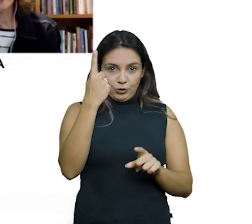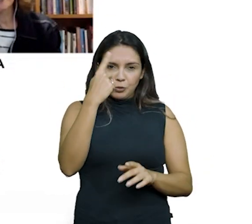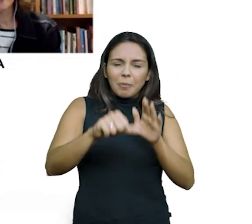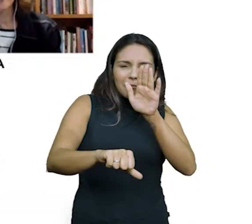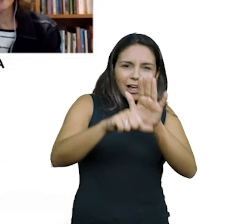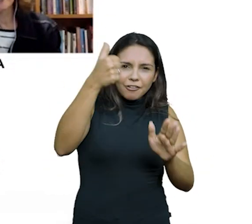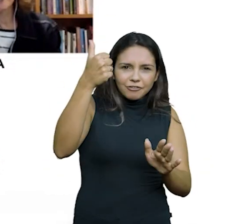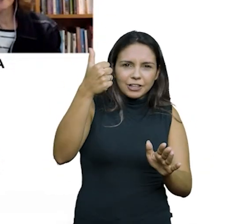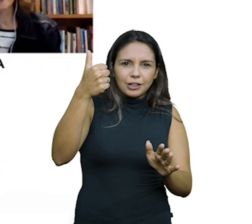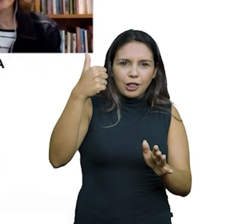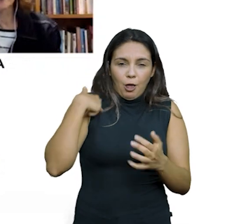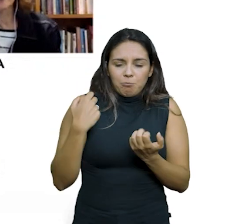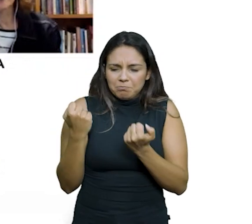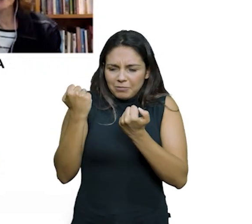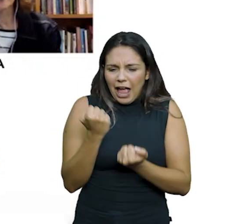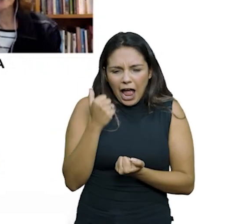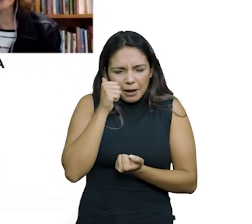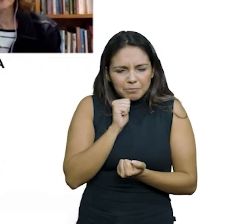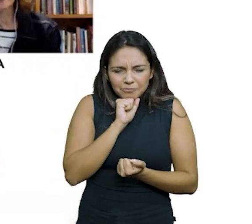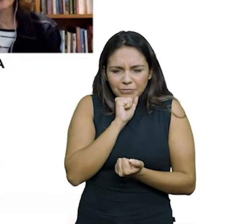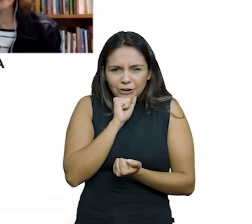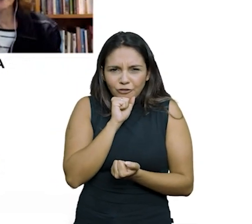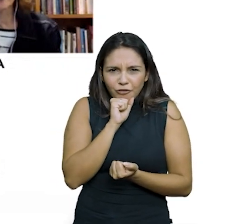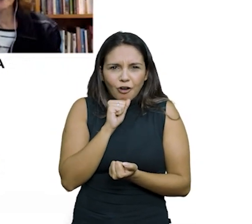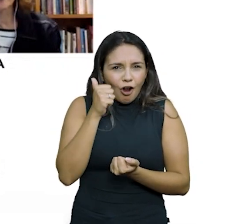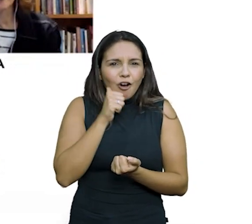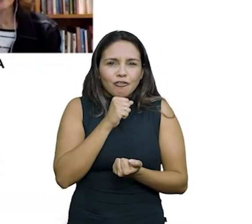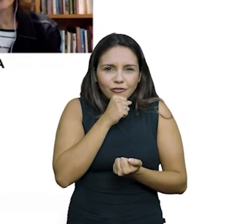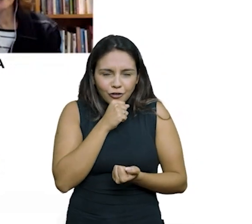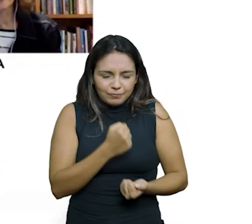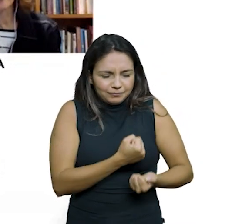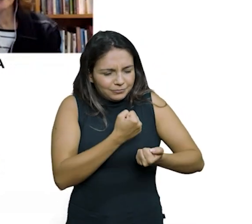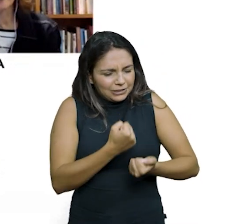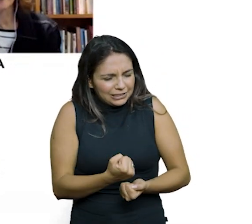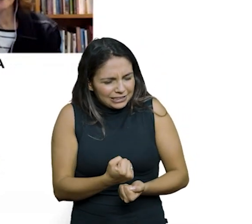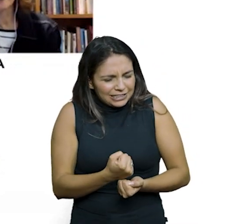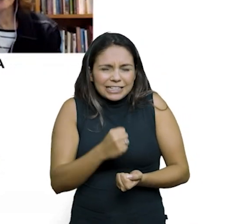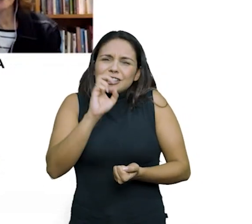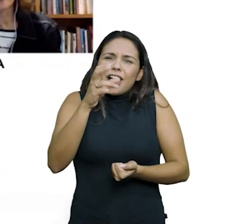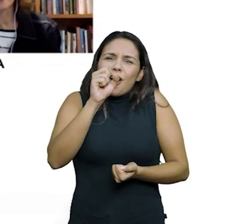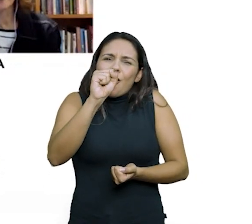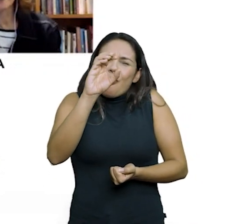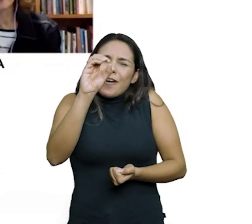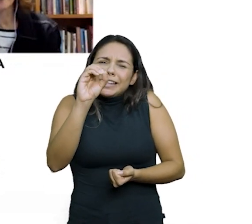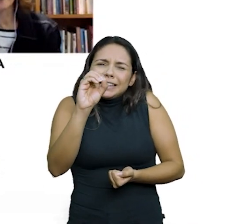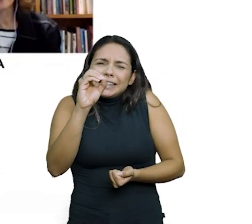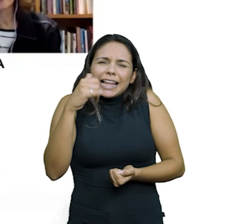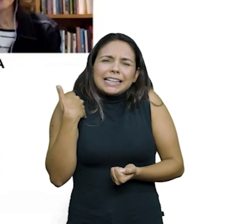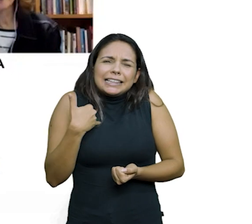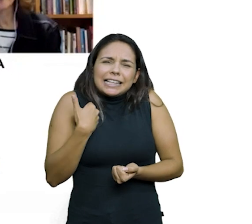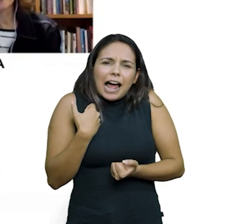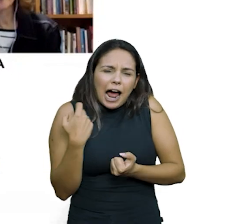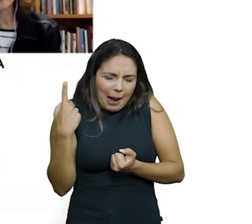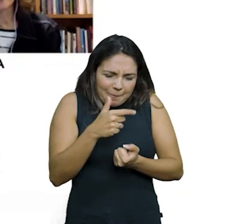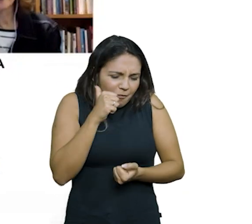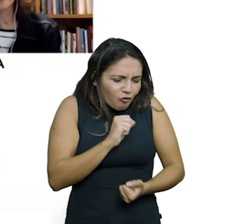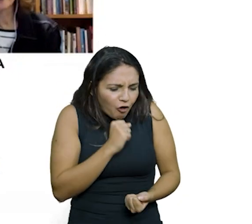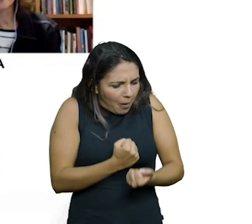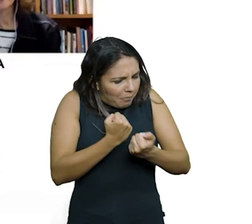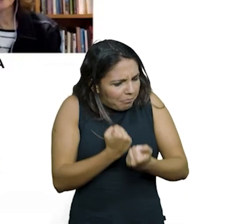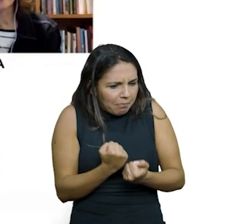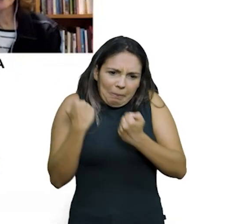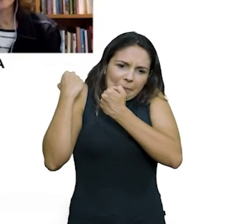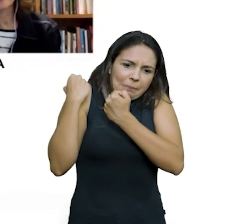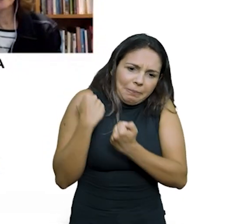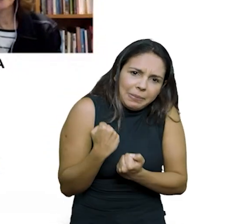Uma vez a carreguei no colo, miúda, octogenária, pesava 1 tonelada, estava carregando,